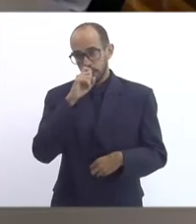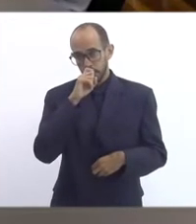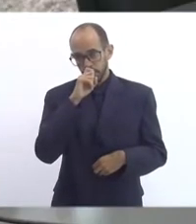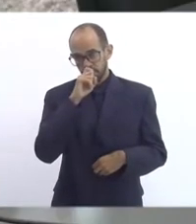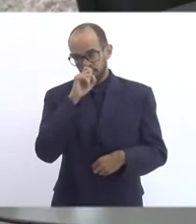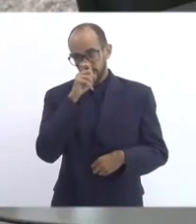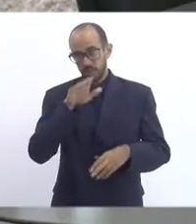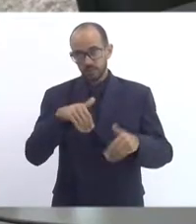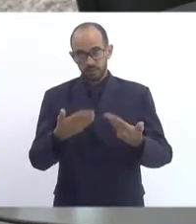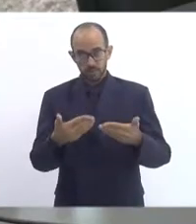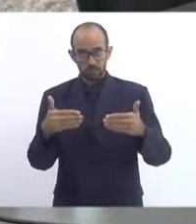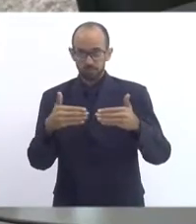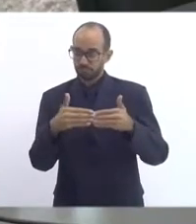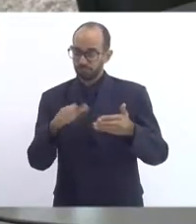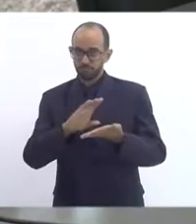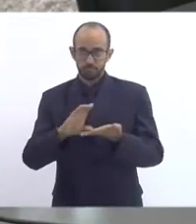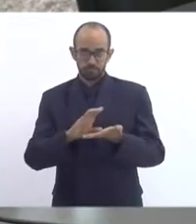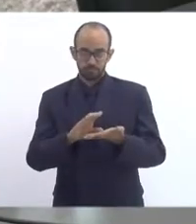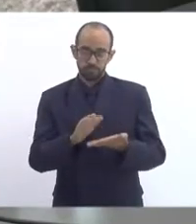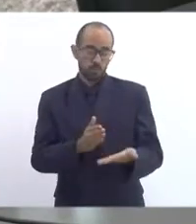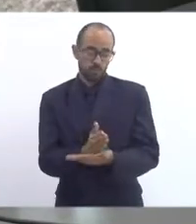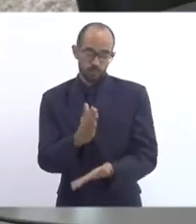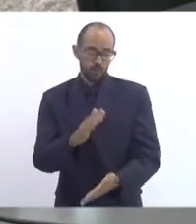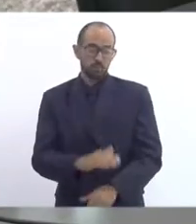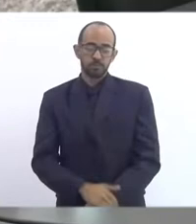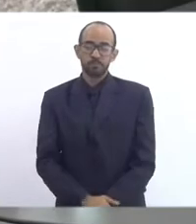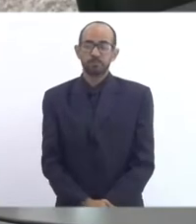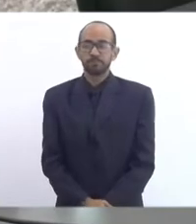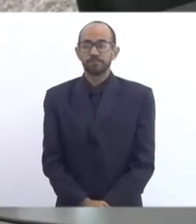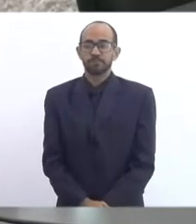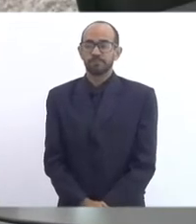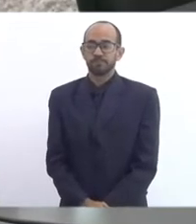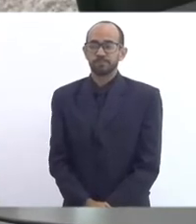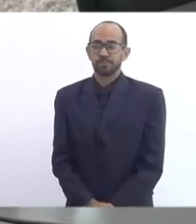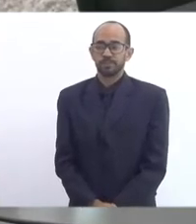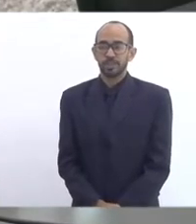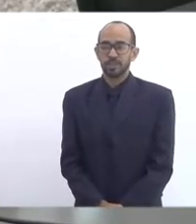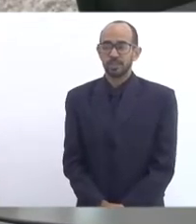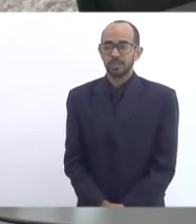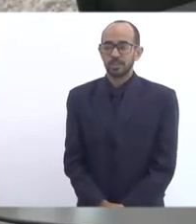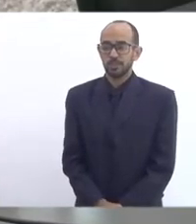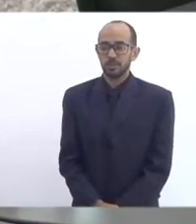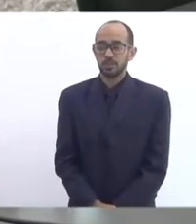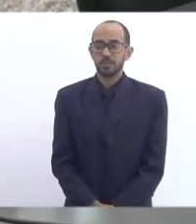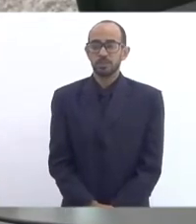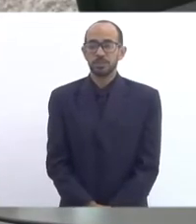Então, pela inconstitucionalidade, discussão e votação aprovada. Próximo.